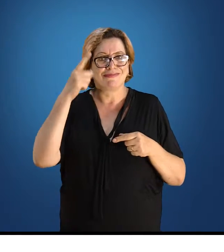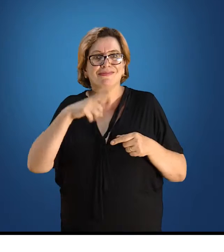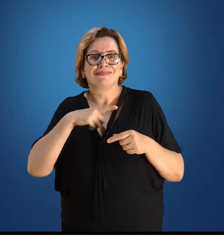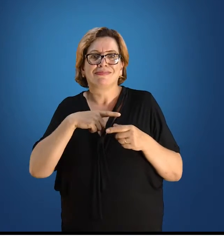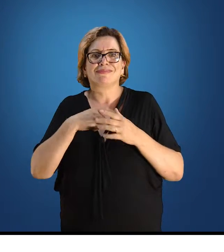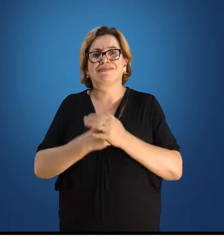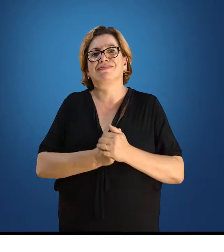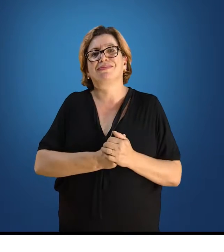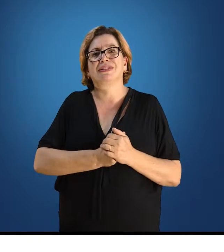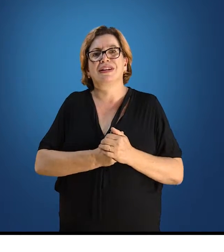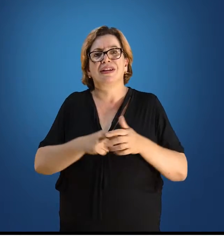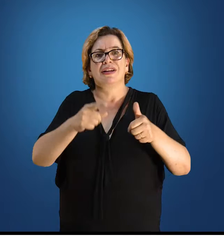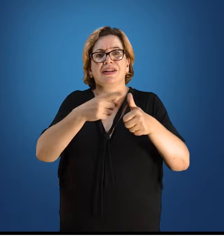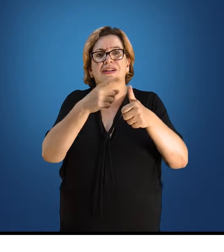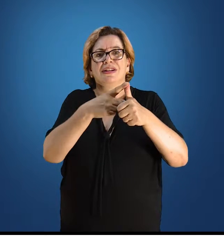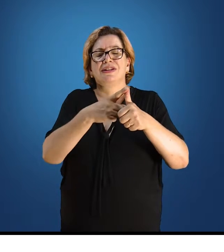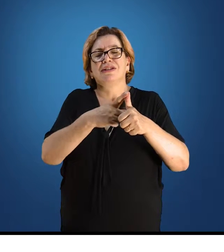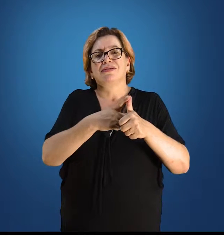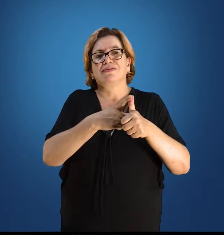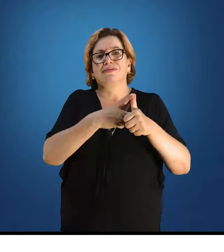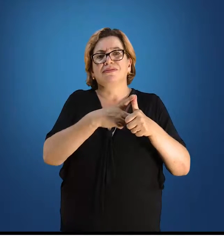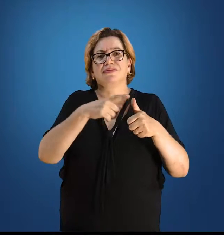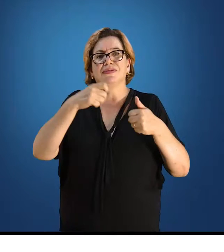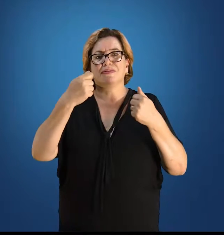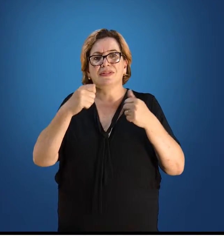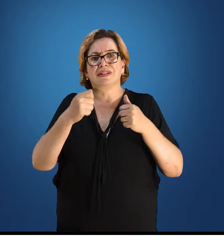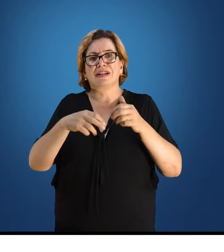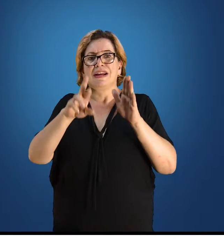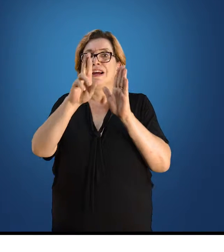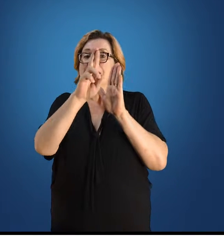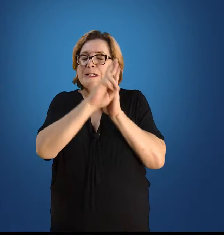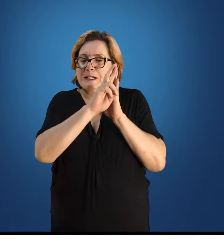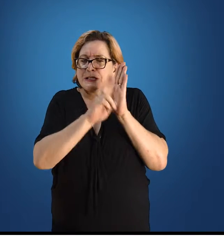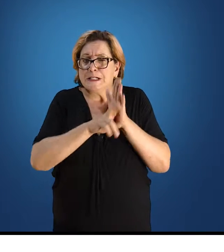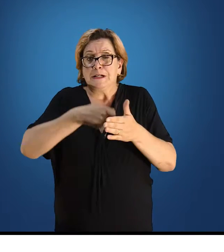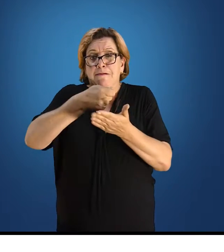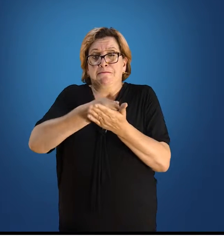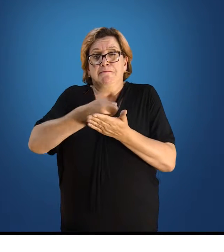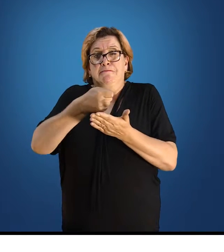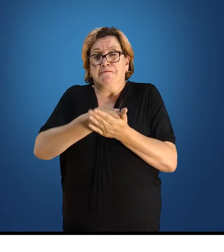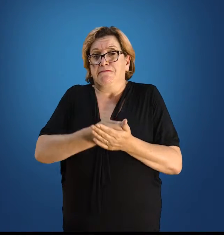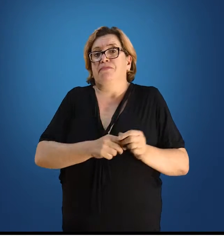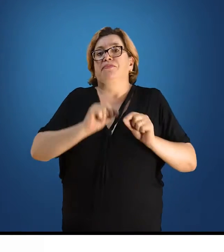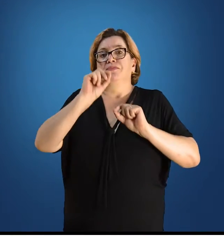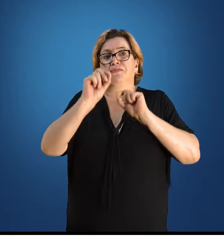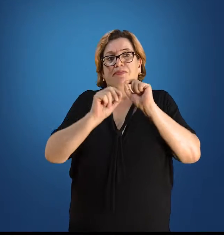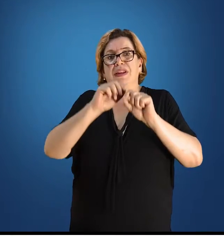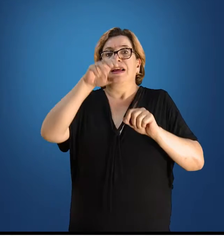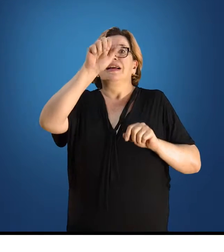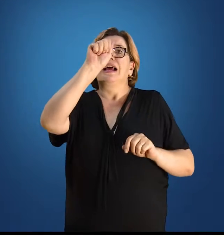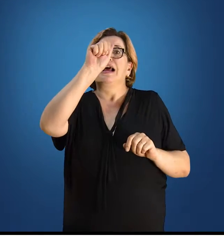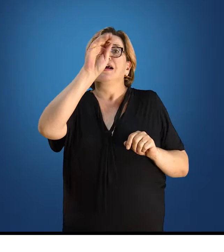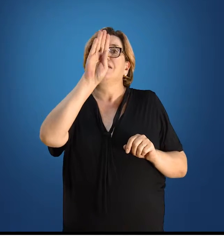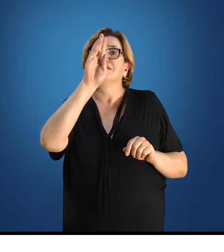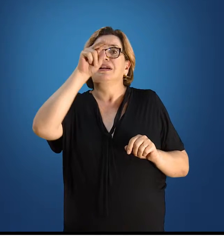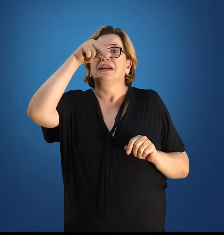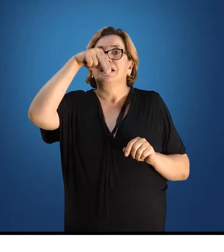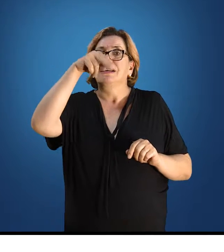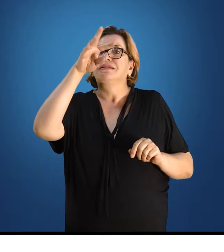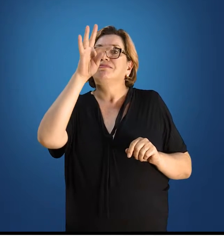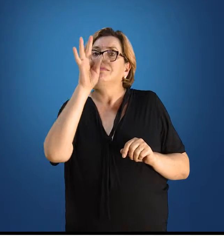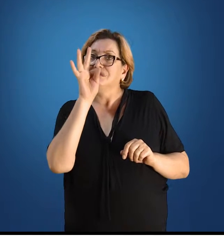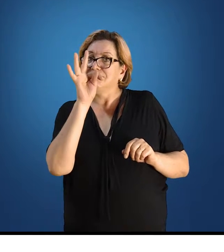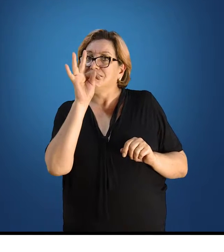Né? Primeiro ponto, aqui nesse artigo nós temos que seguir rigorosamente as normas exigidas pela ABNT, né, Associação Brasileira